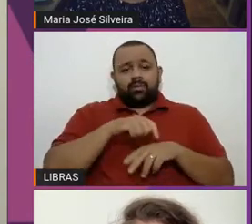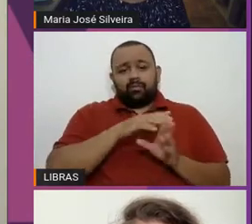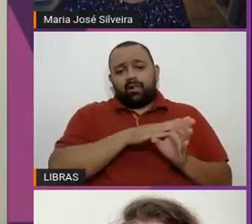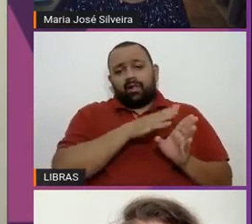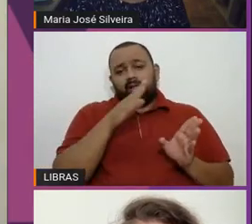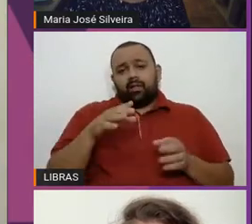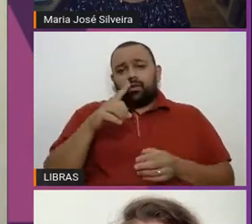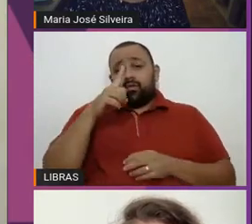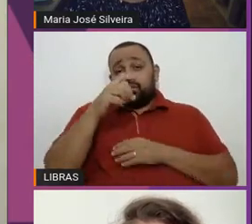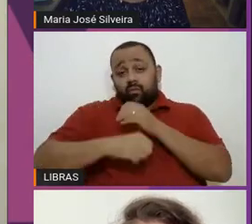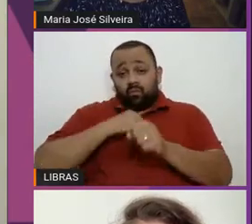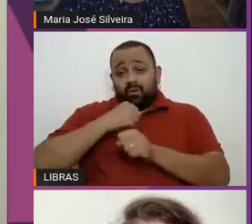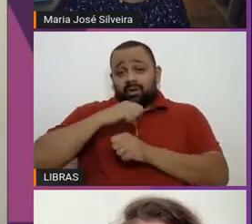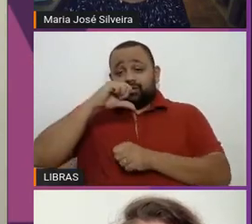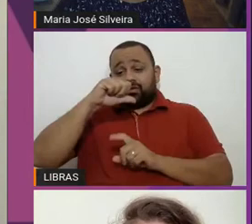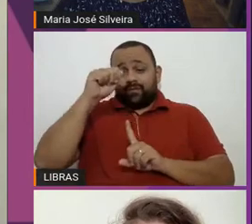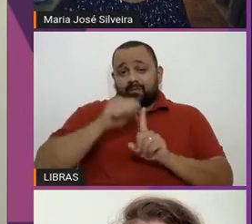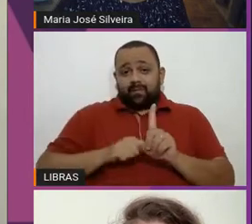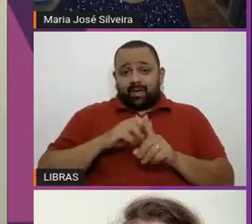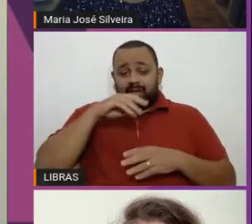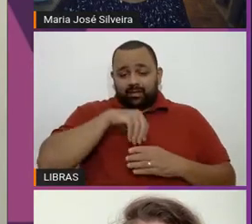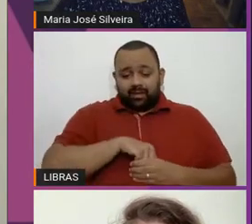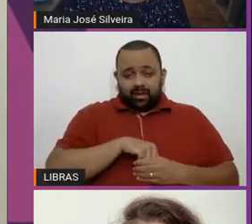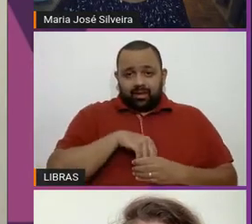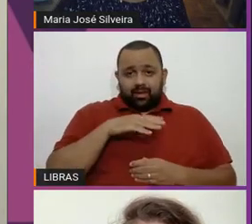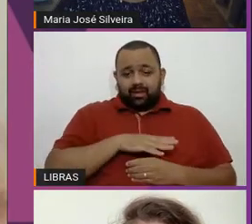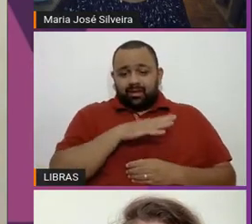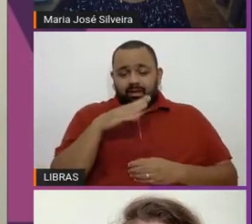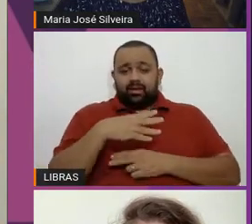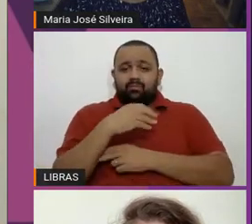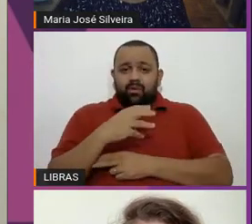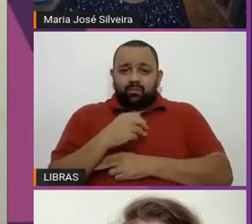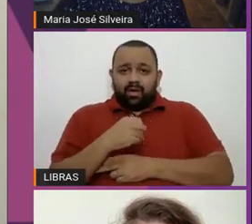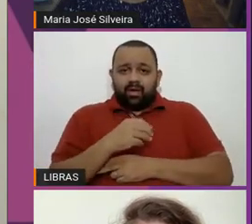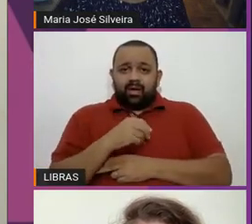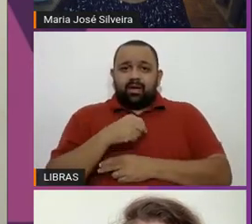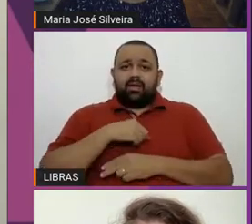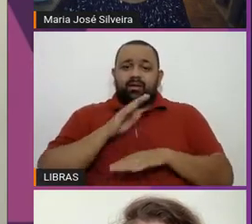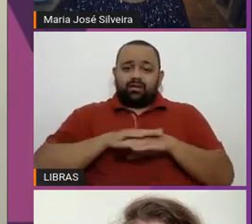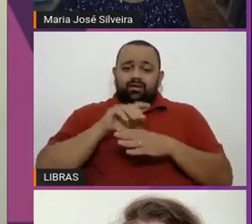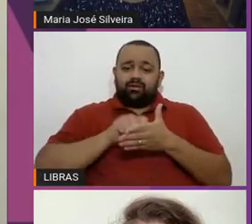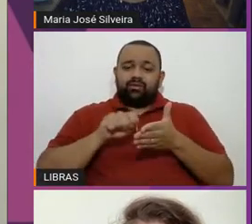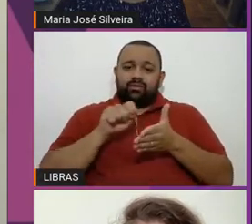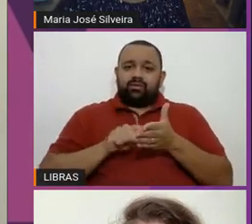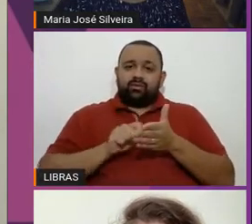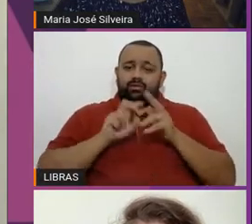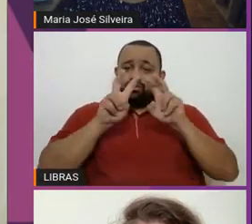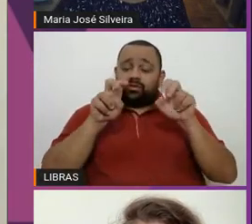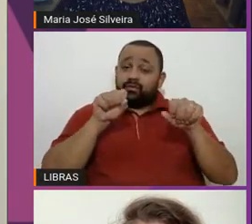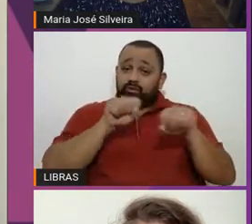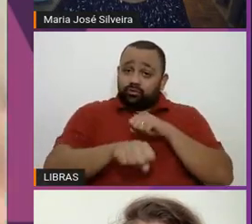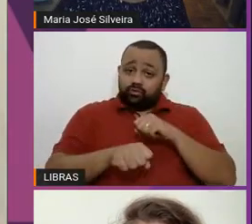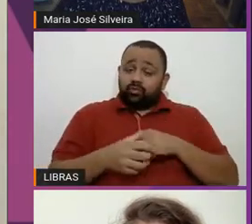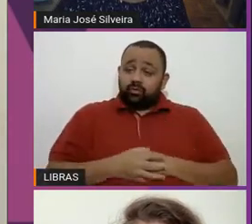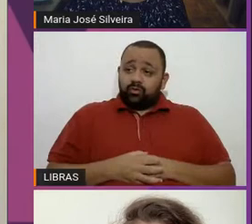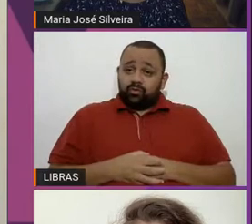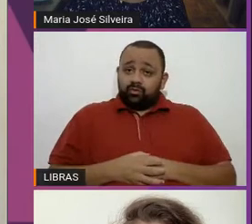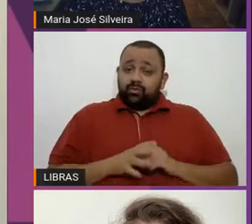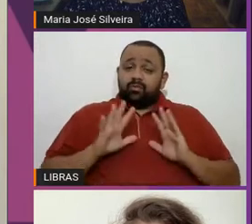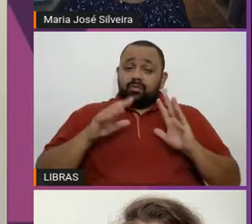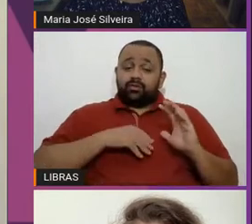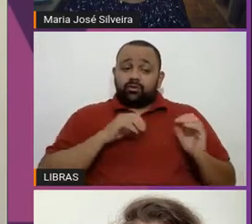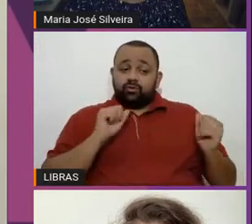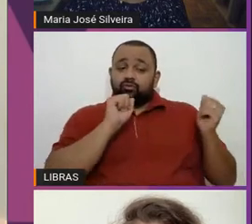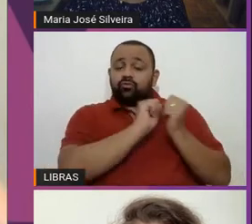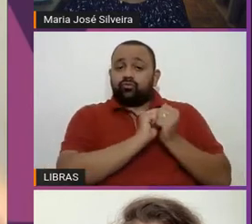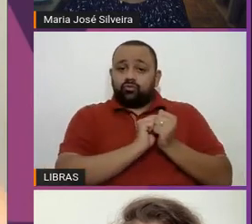foi um ano e nove meses o tempo que ela tava dentro de mim eu tenho que tava dando de mamar foi o tempo que eu escrevi história desisto Mas temos que ir junto